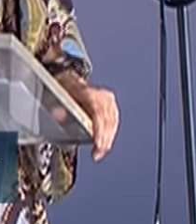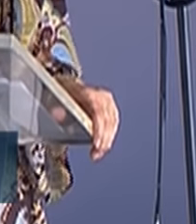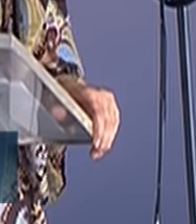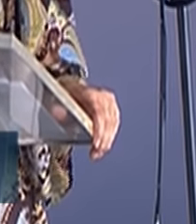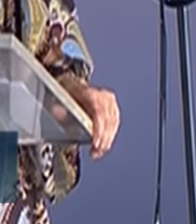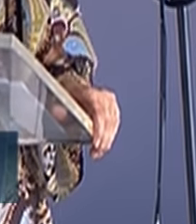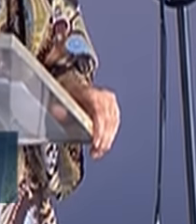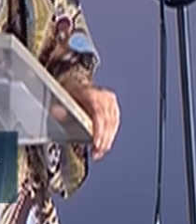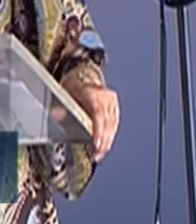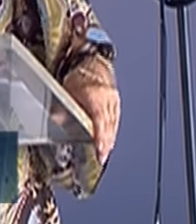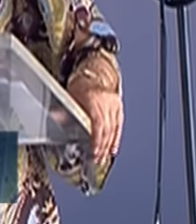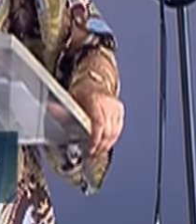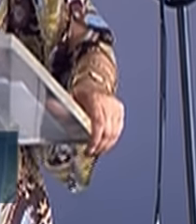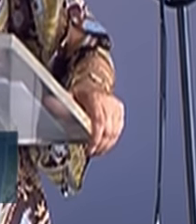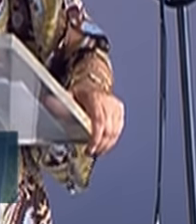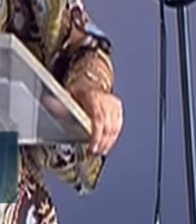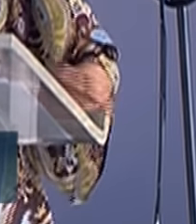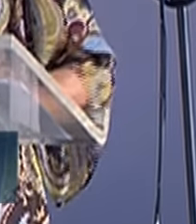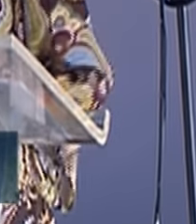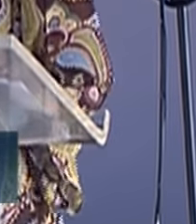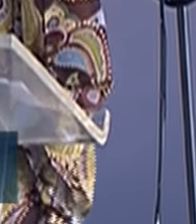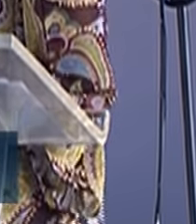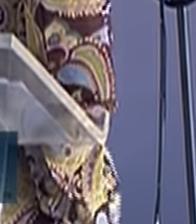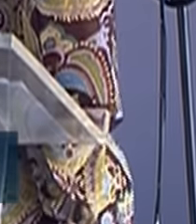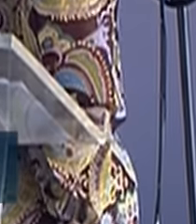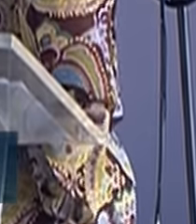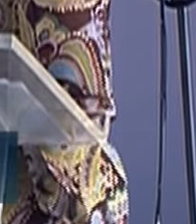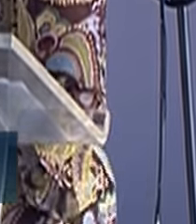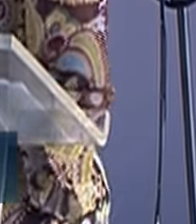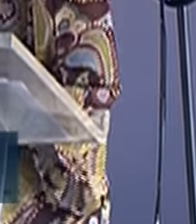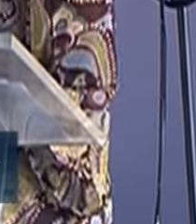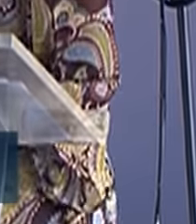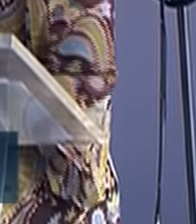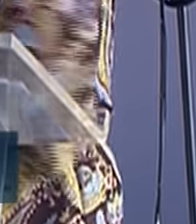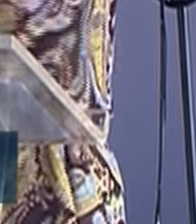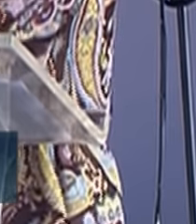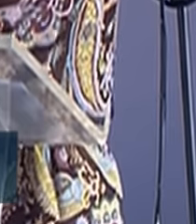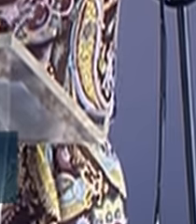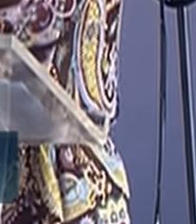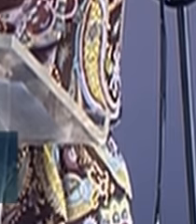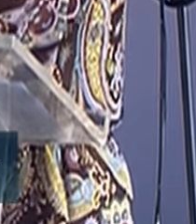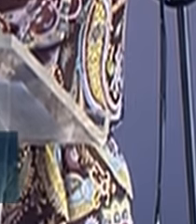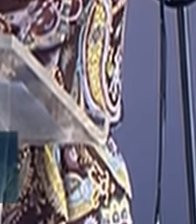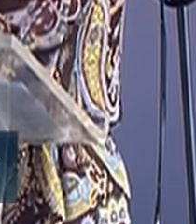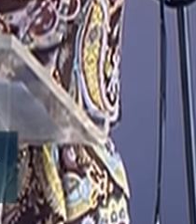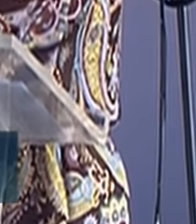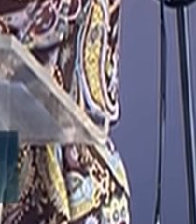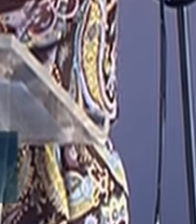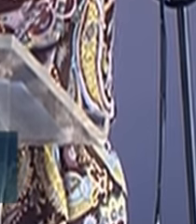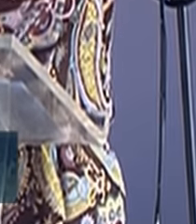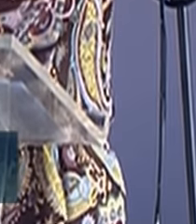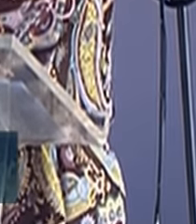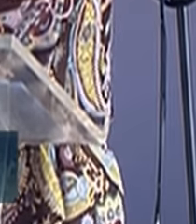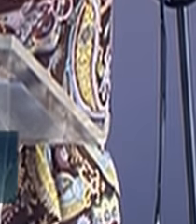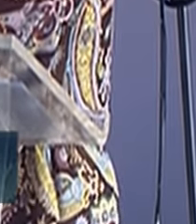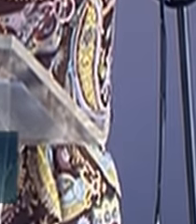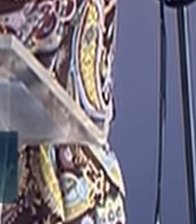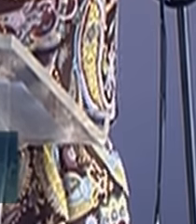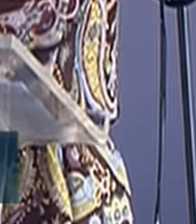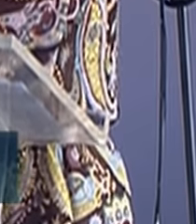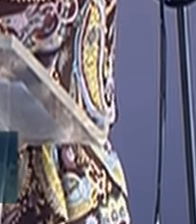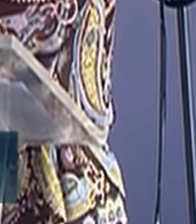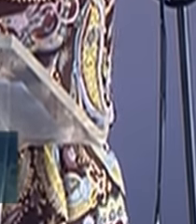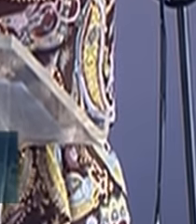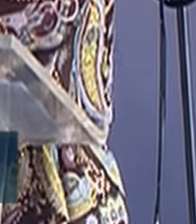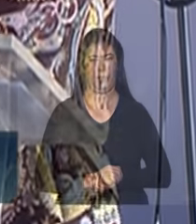uma avaliação técnica sobre isso. Mas a interligação do São Francisco, que daqui a 2 semanas